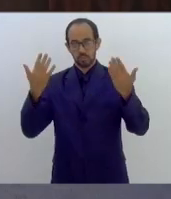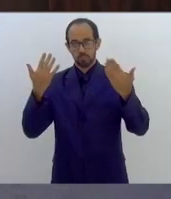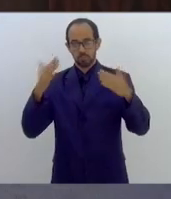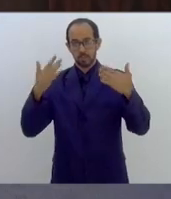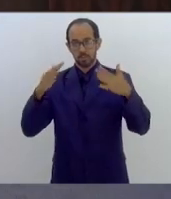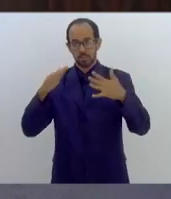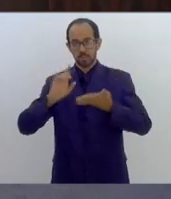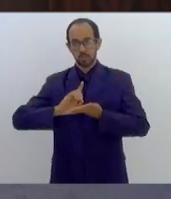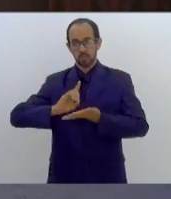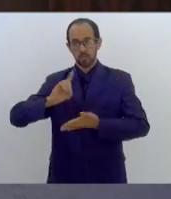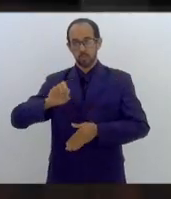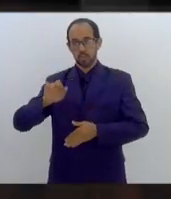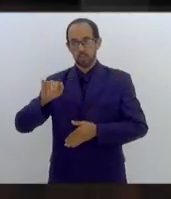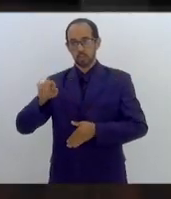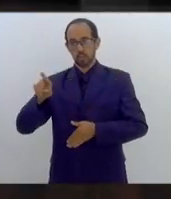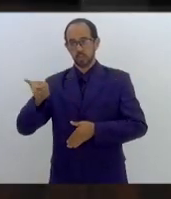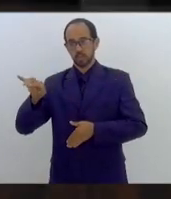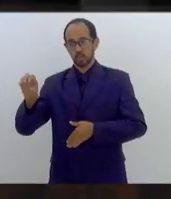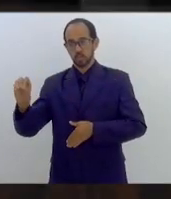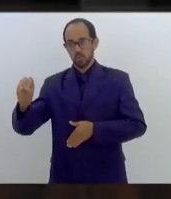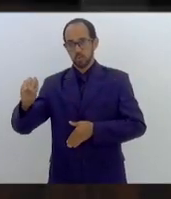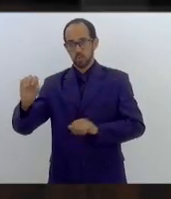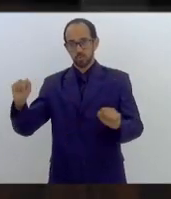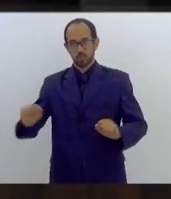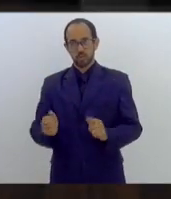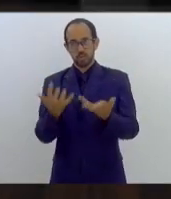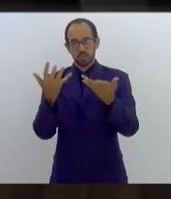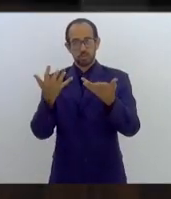Rodrigo. Cerimônia bacana, bonita.